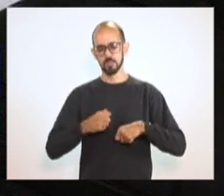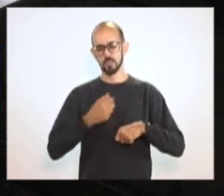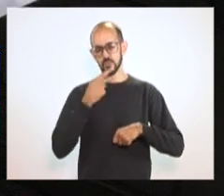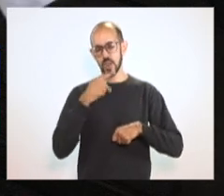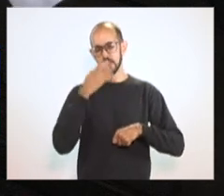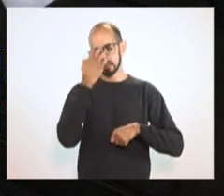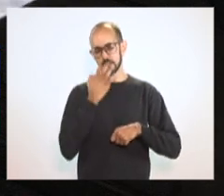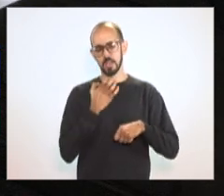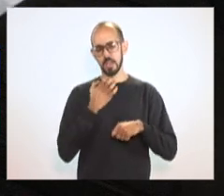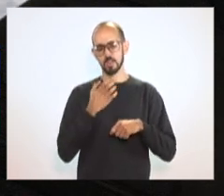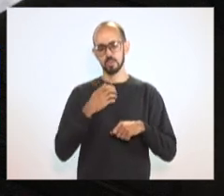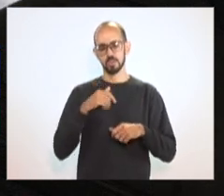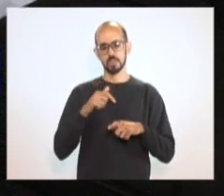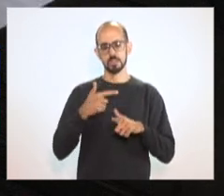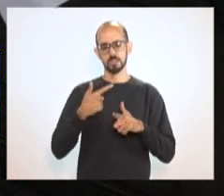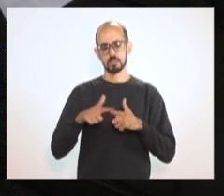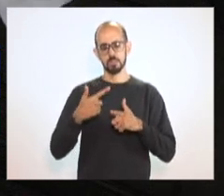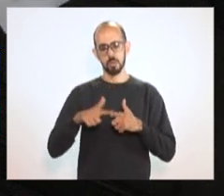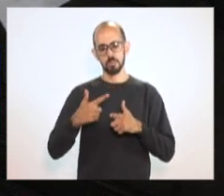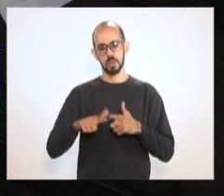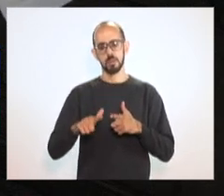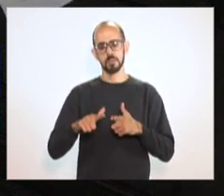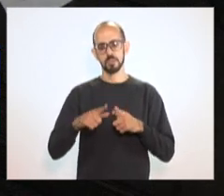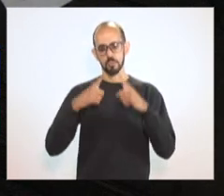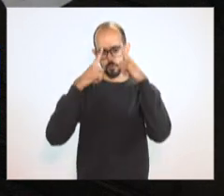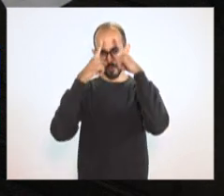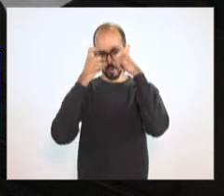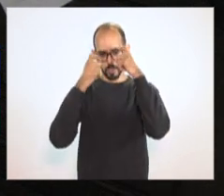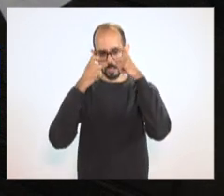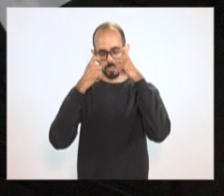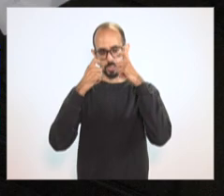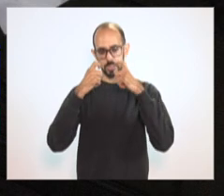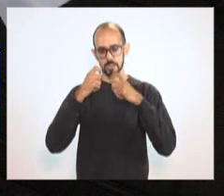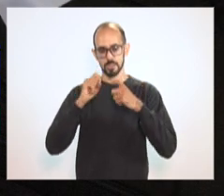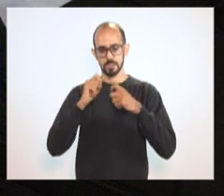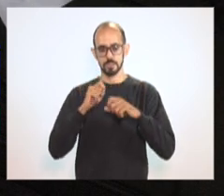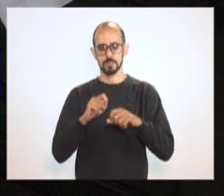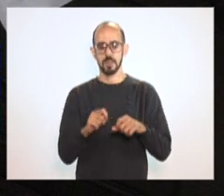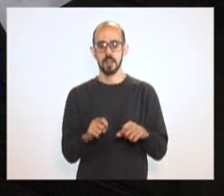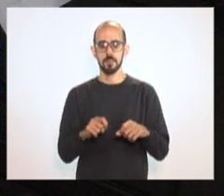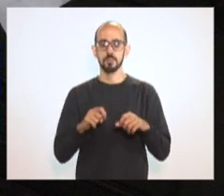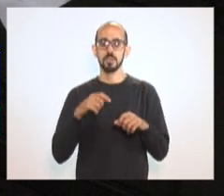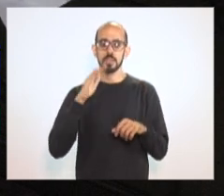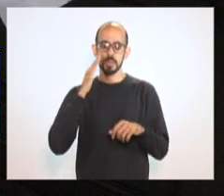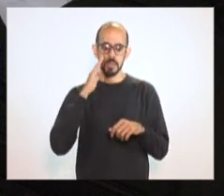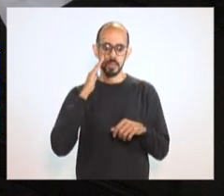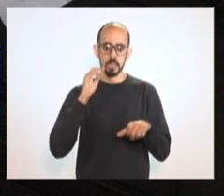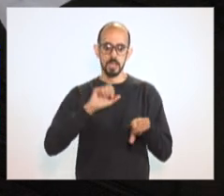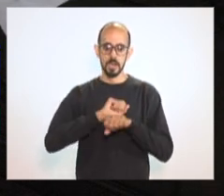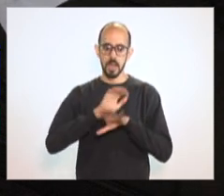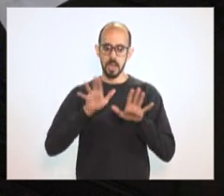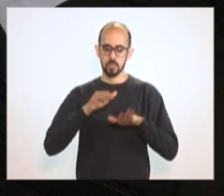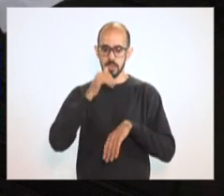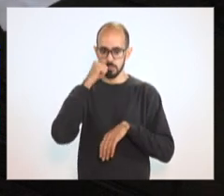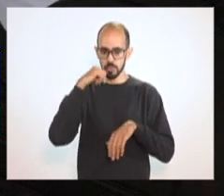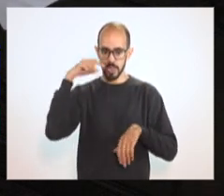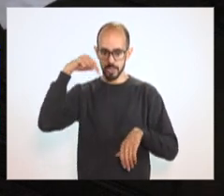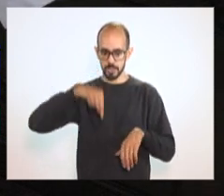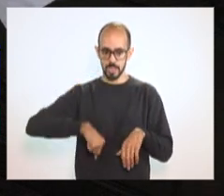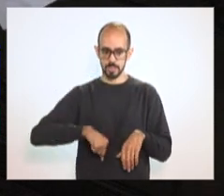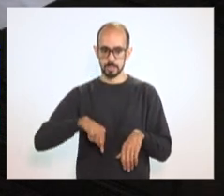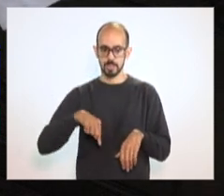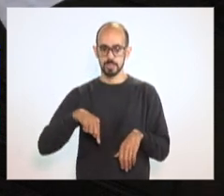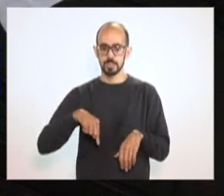processos de violência de deboche mas mais que isso senhora presidenta entender que a mulher que está aqui dentro do parlamento